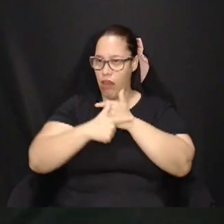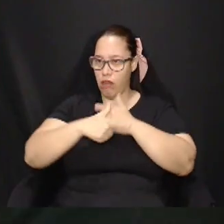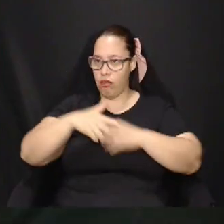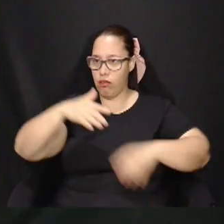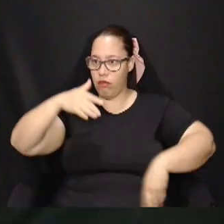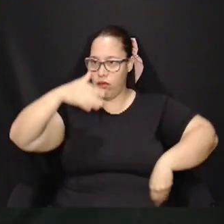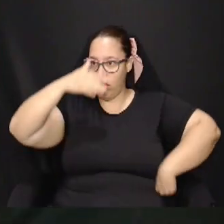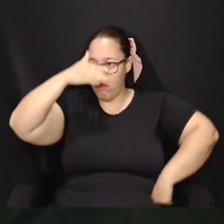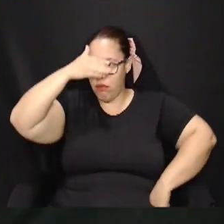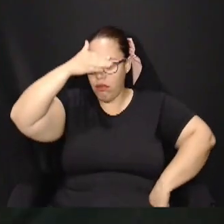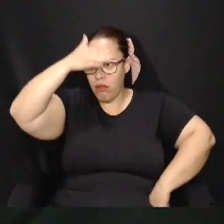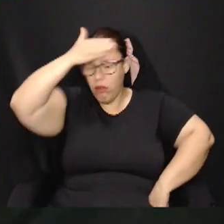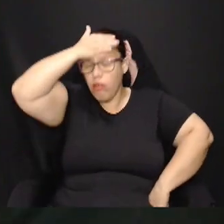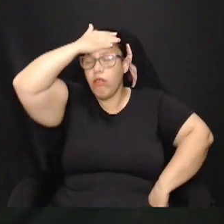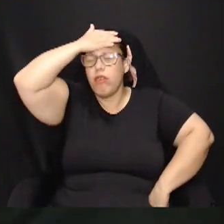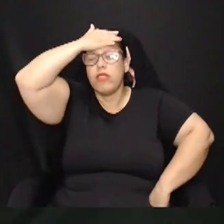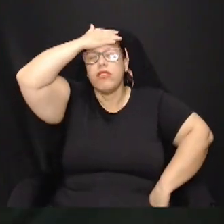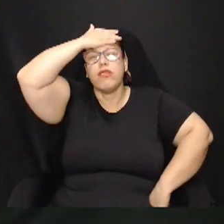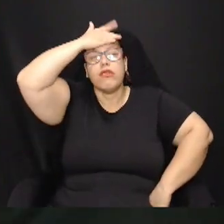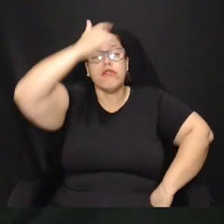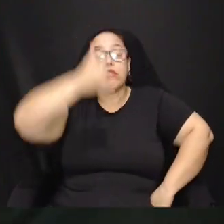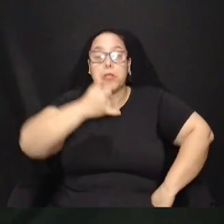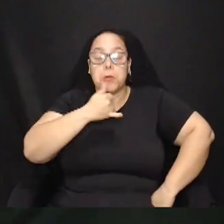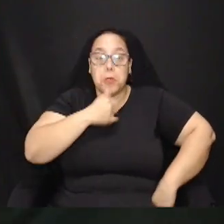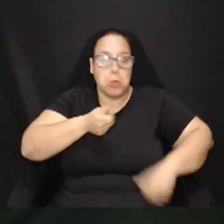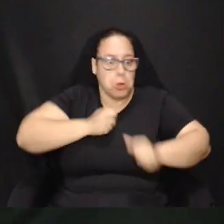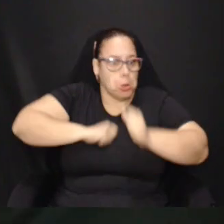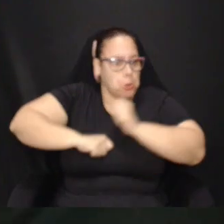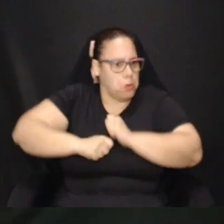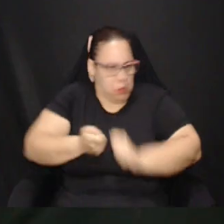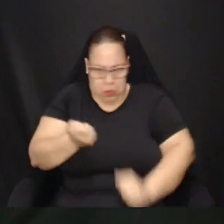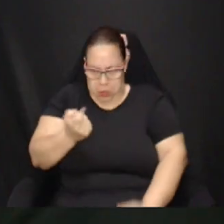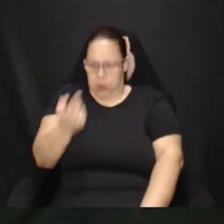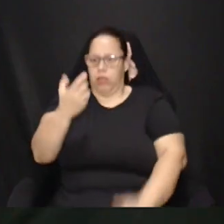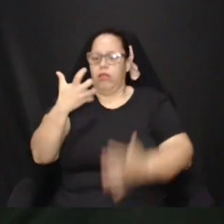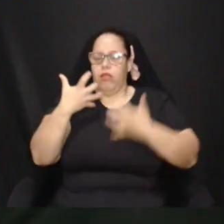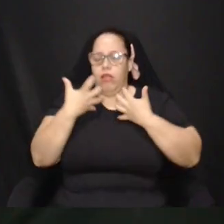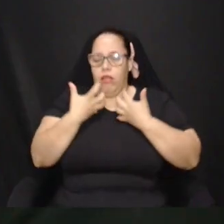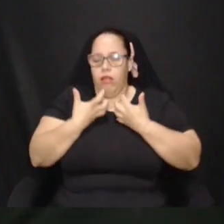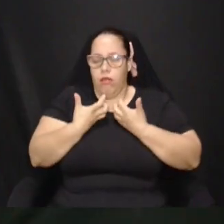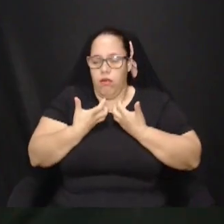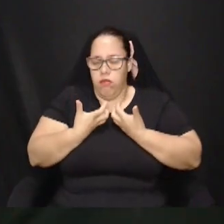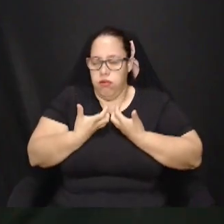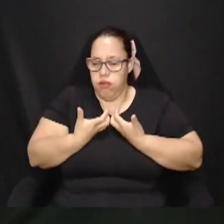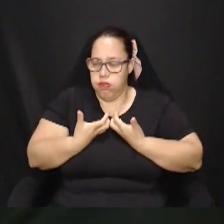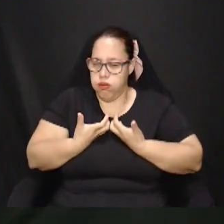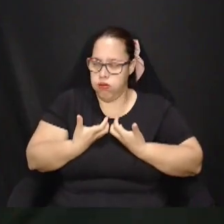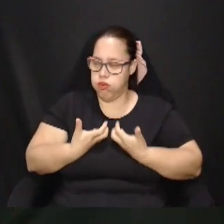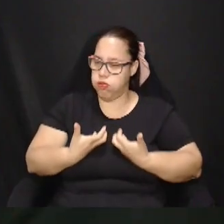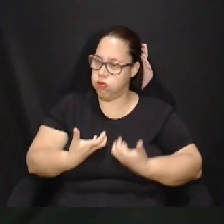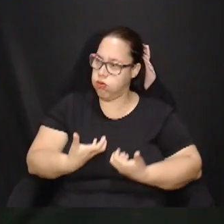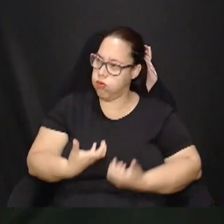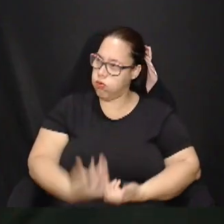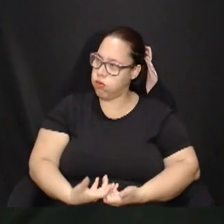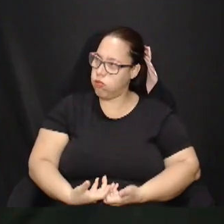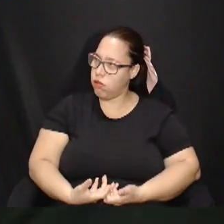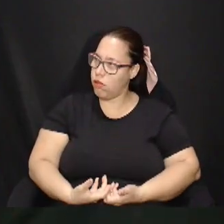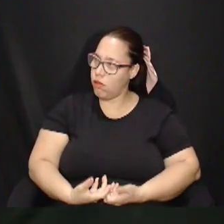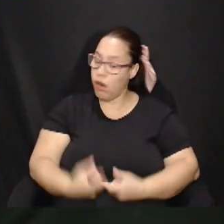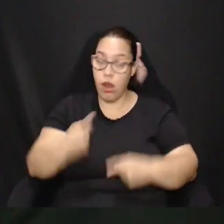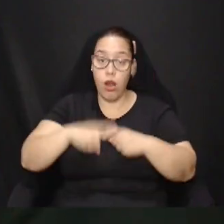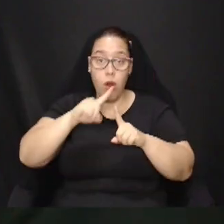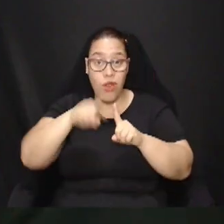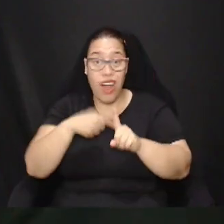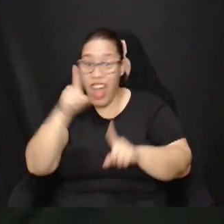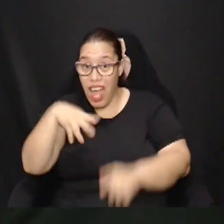com angústias, inseguranças, estranhezas, exaustão. Porque a maternidade, ela é feita de amor,